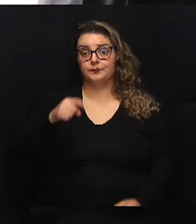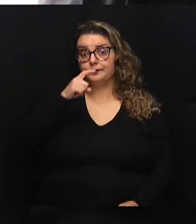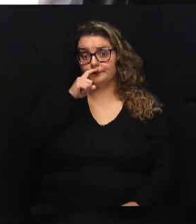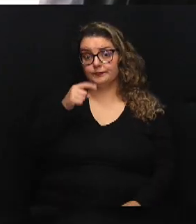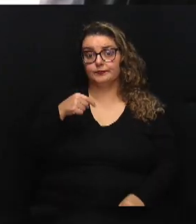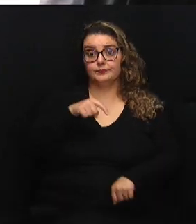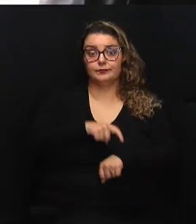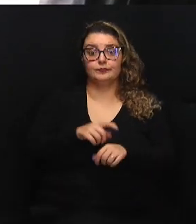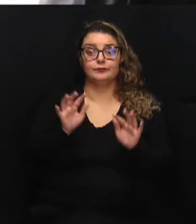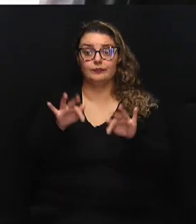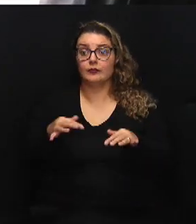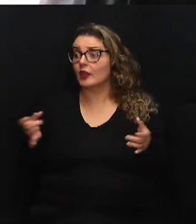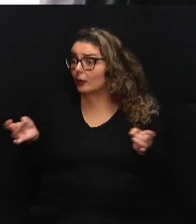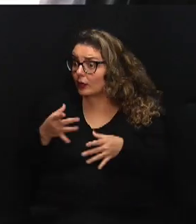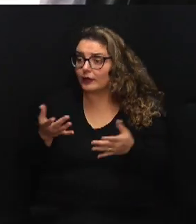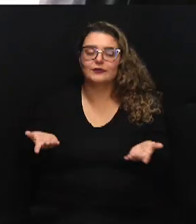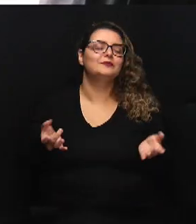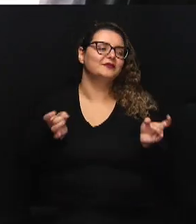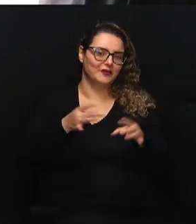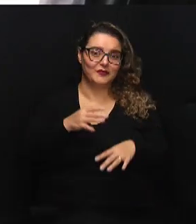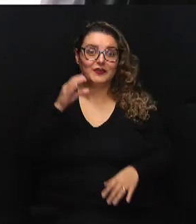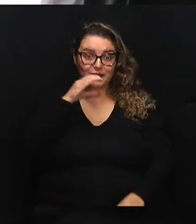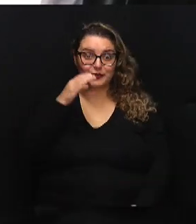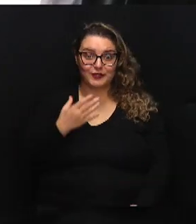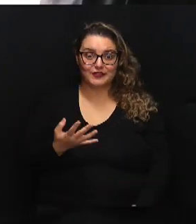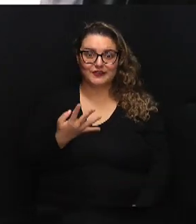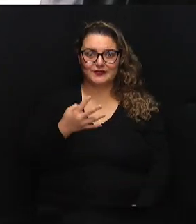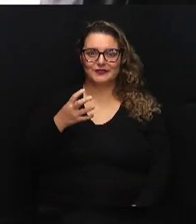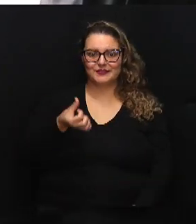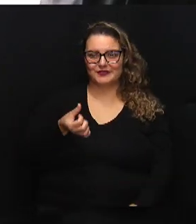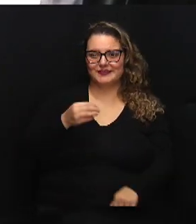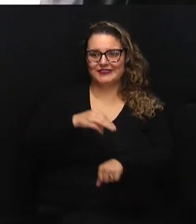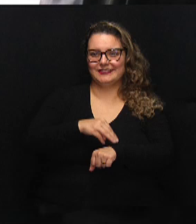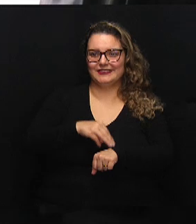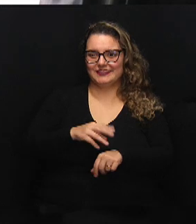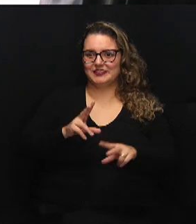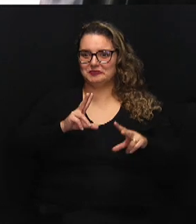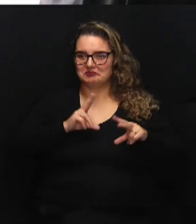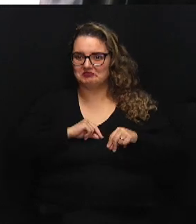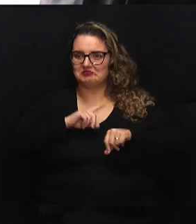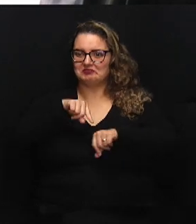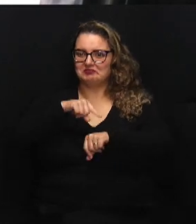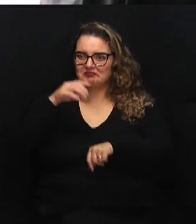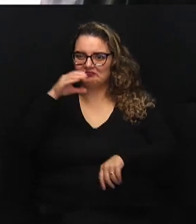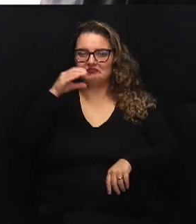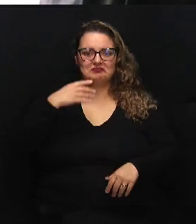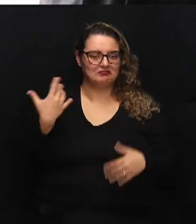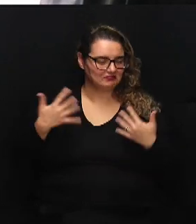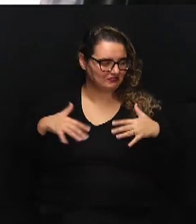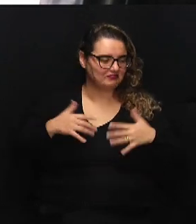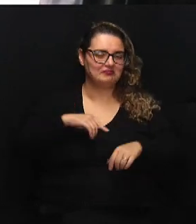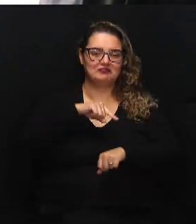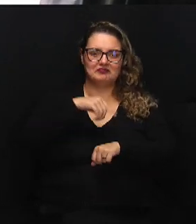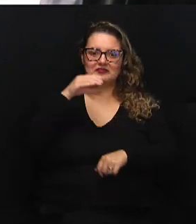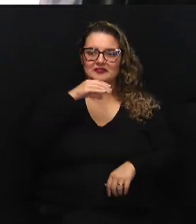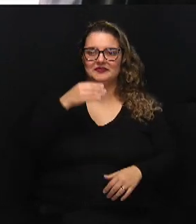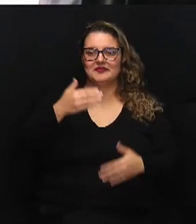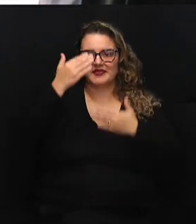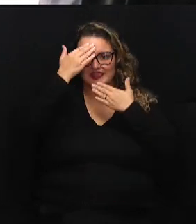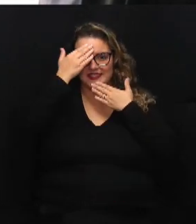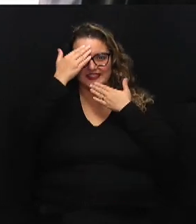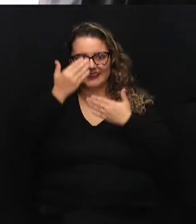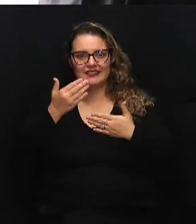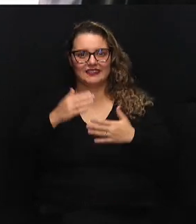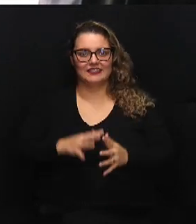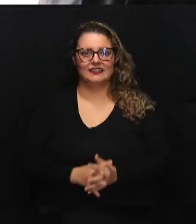tempo acabou. Acabou? Acabou, foi rapidinho, já deu 46 minutos. Olha, passamos do tempo, hein? Passa rápido. Muito